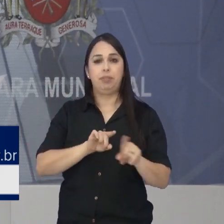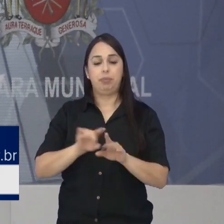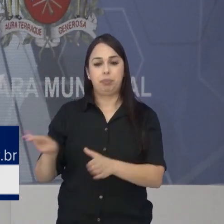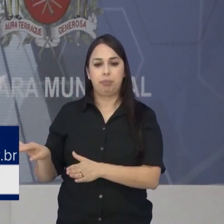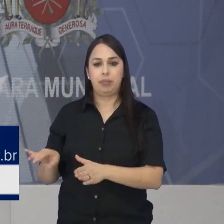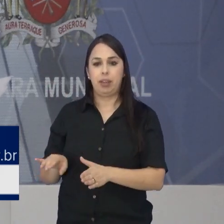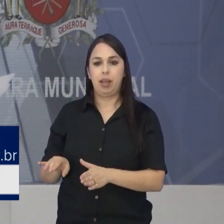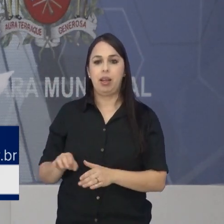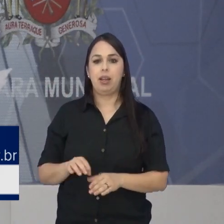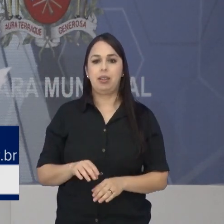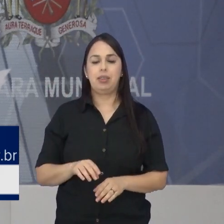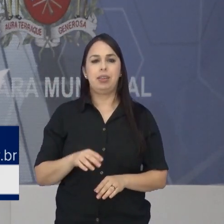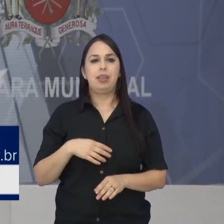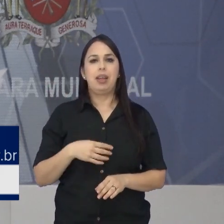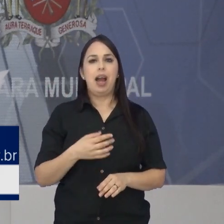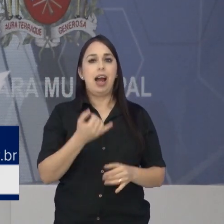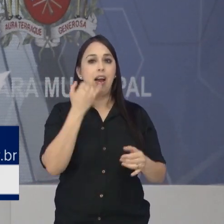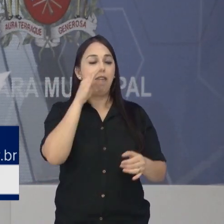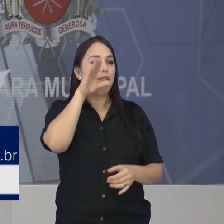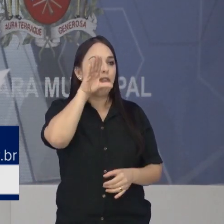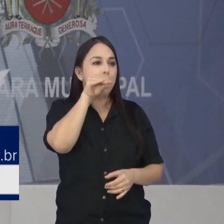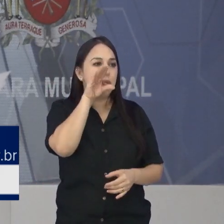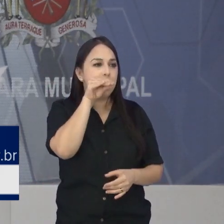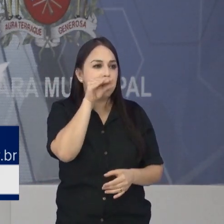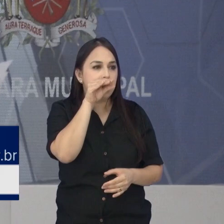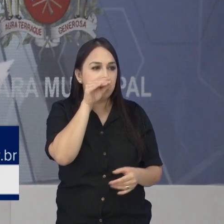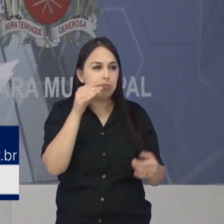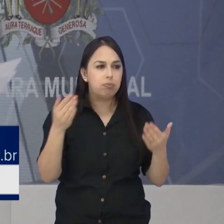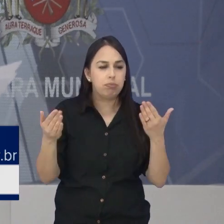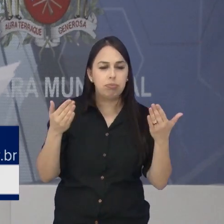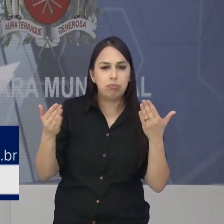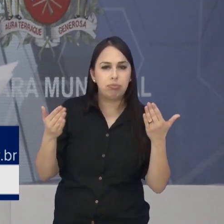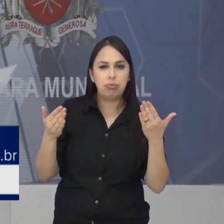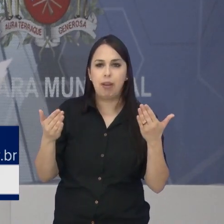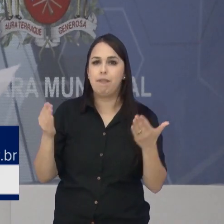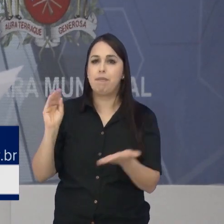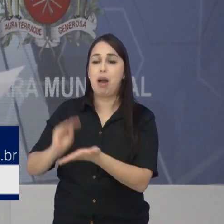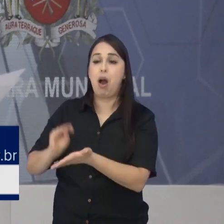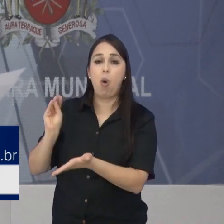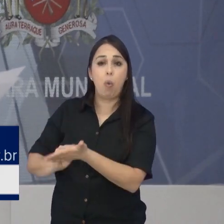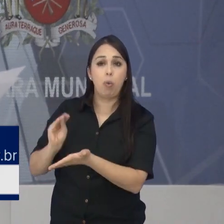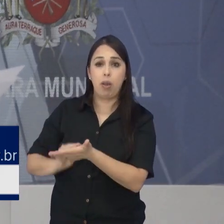de pessoal informado no sistema Aldesp, conforme apontado no 9.1.